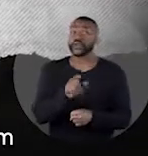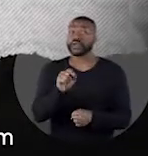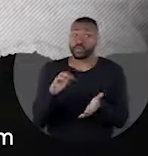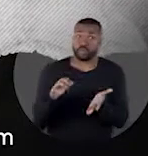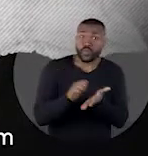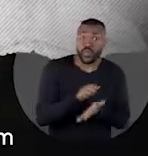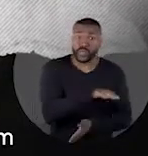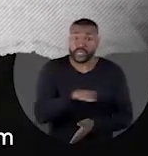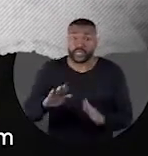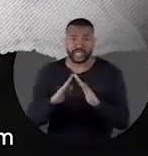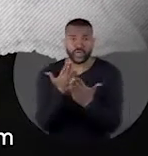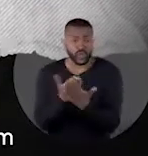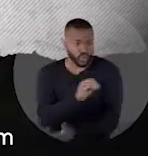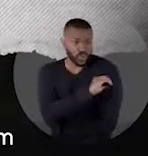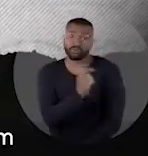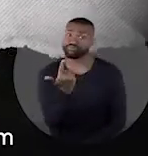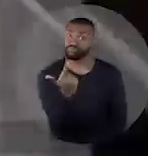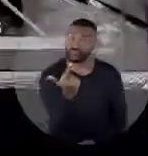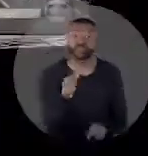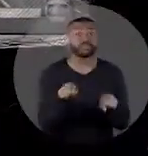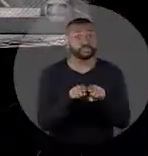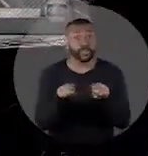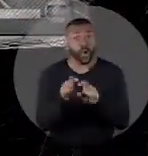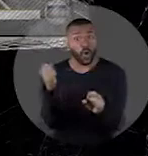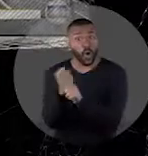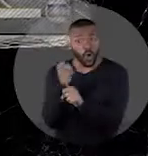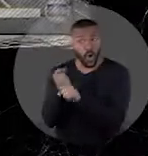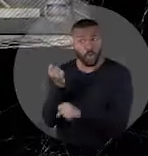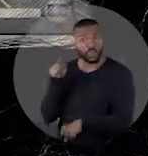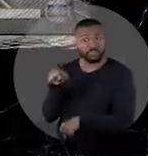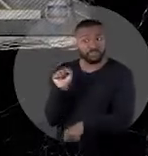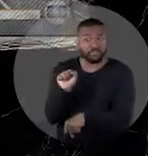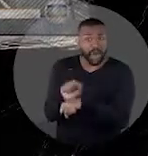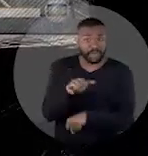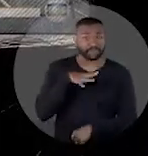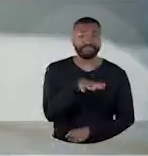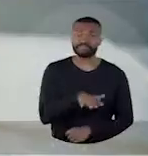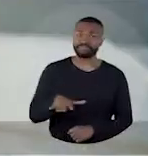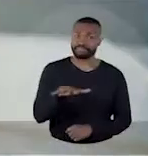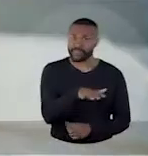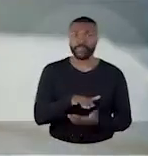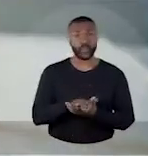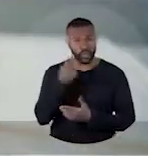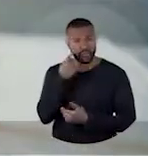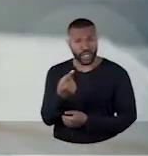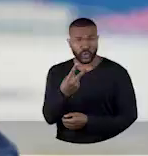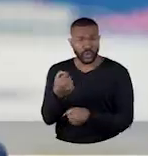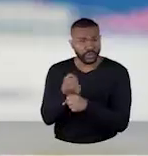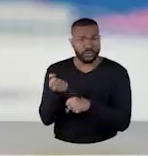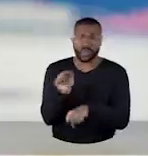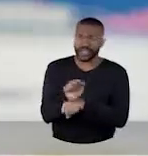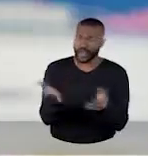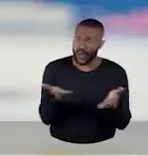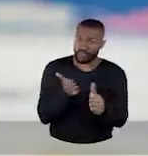Matriculou crianças em creches que não existem e deixou obras paradas por toda a cidade. Mais de 2 anos aí parada a obra. E